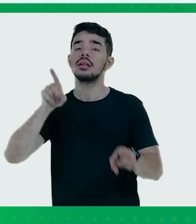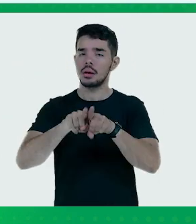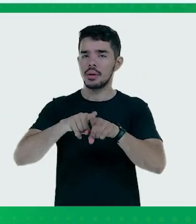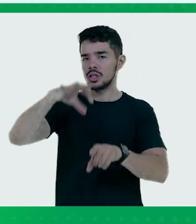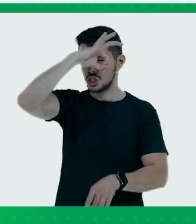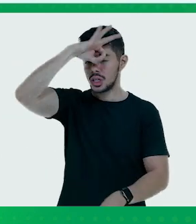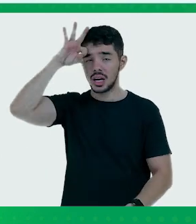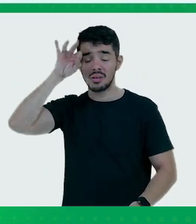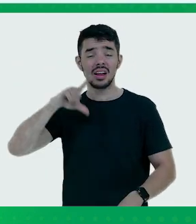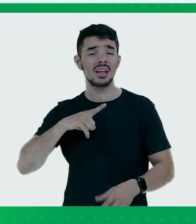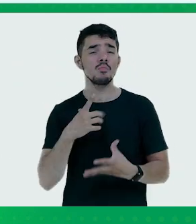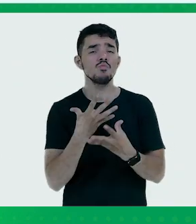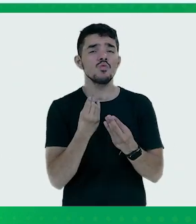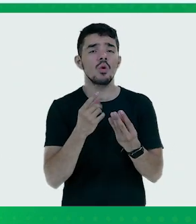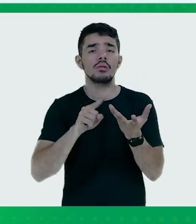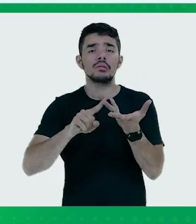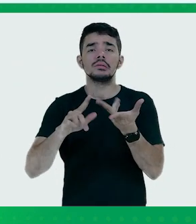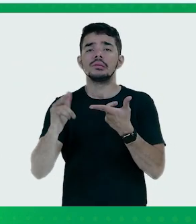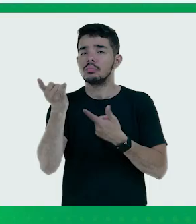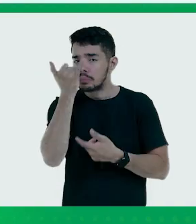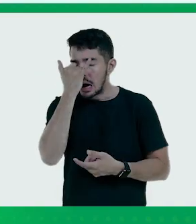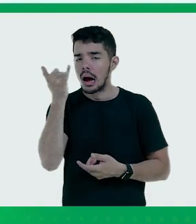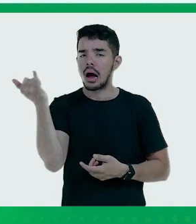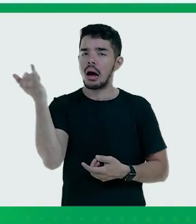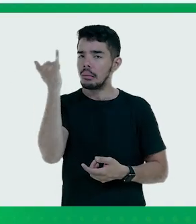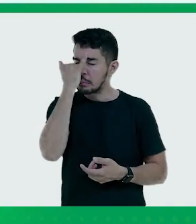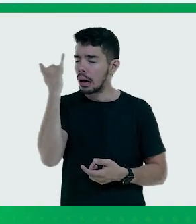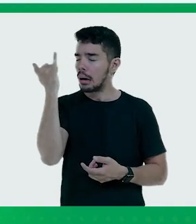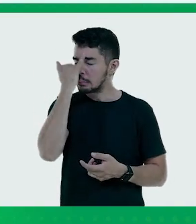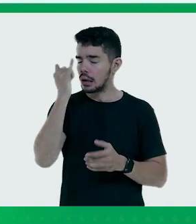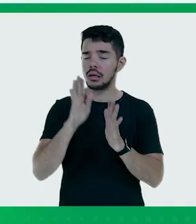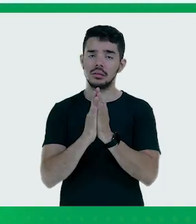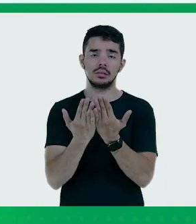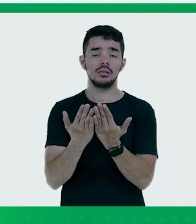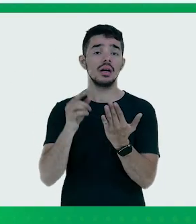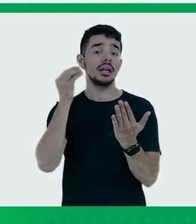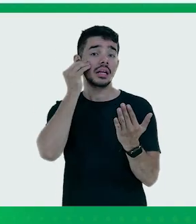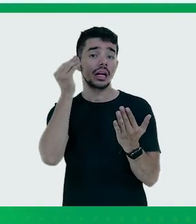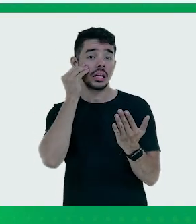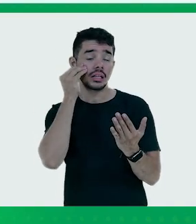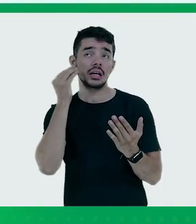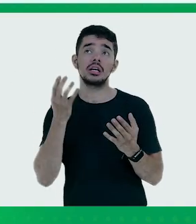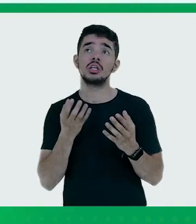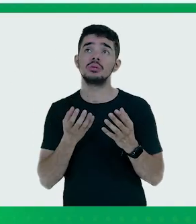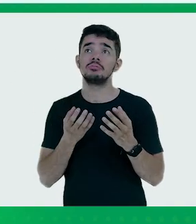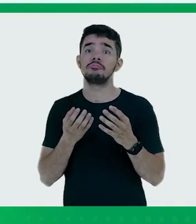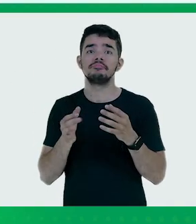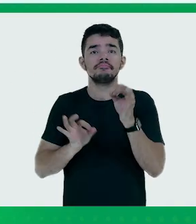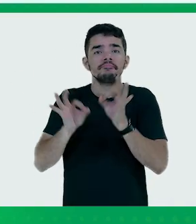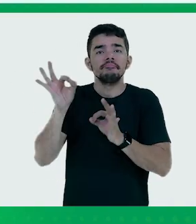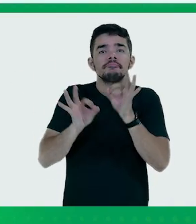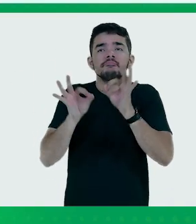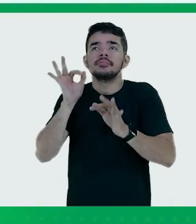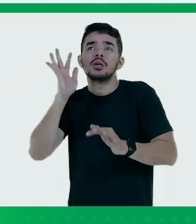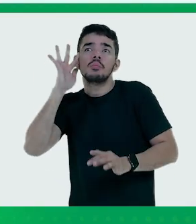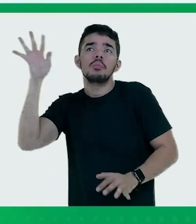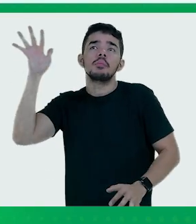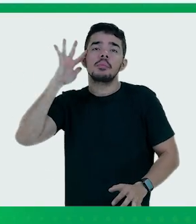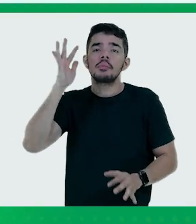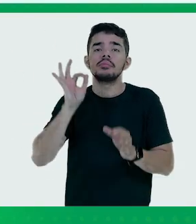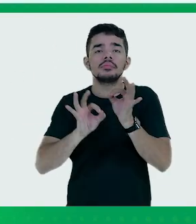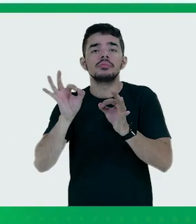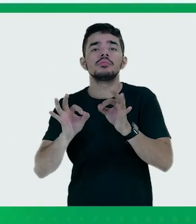por diversas decepções ao longo do livro, na tentativa de construir um país